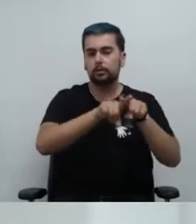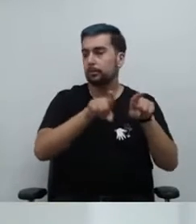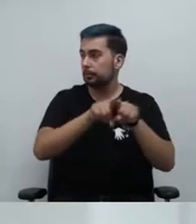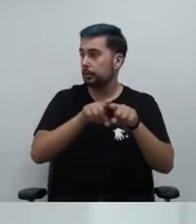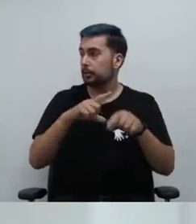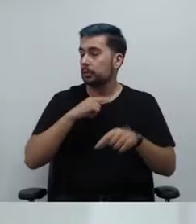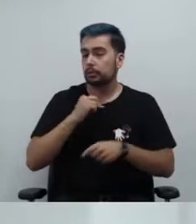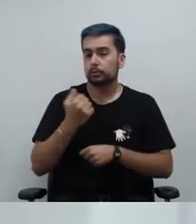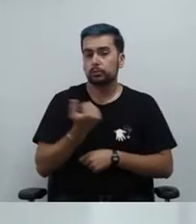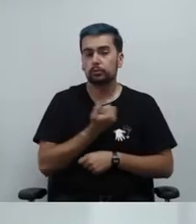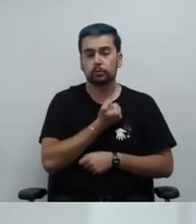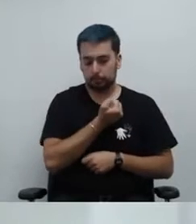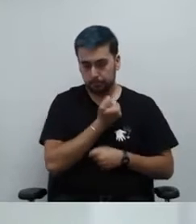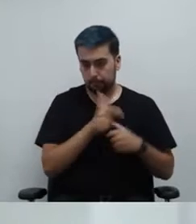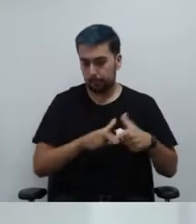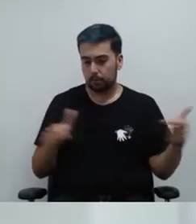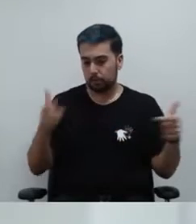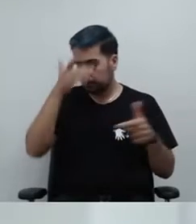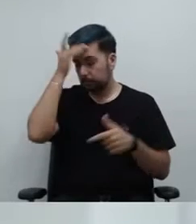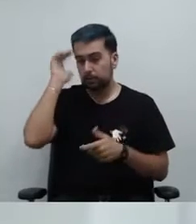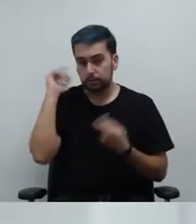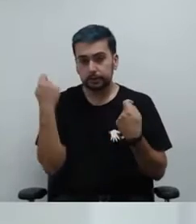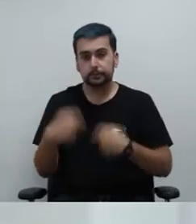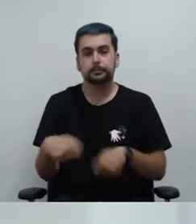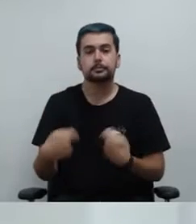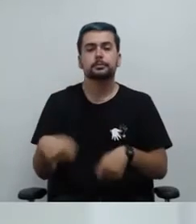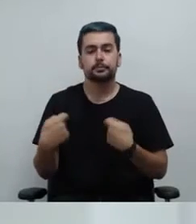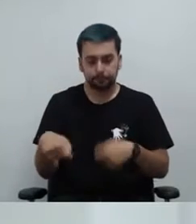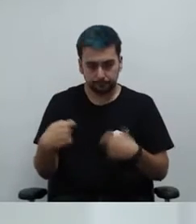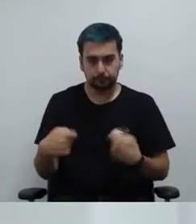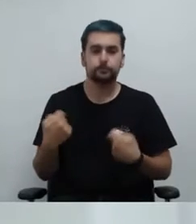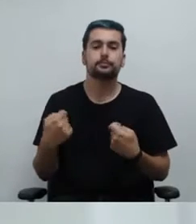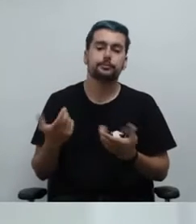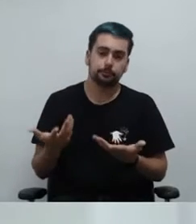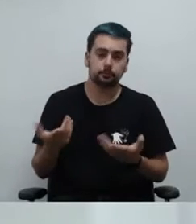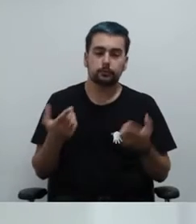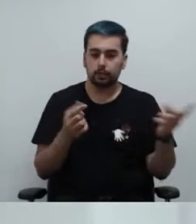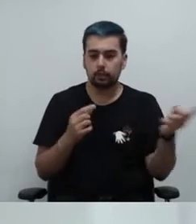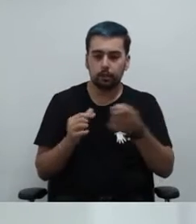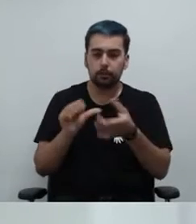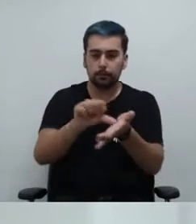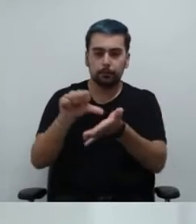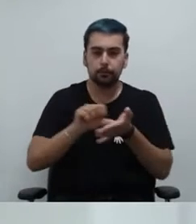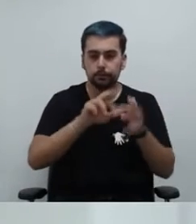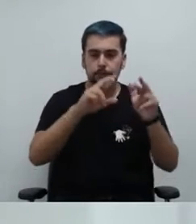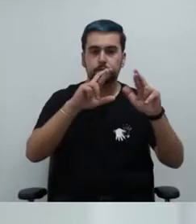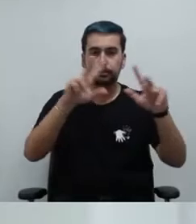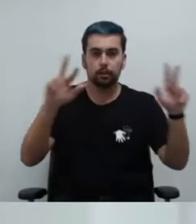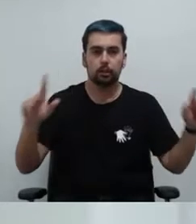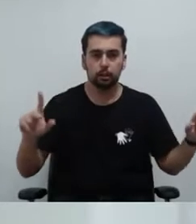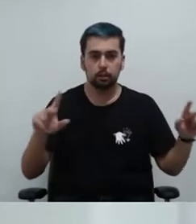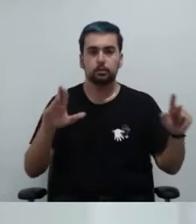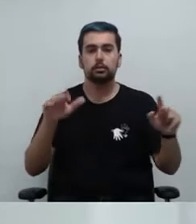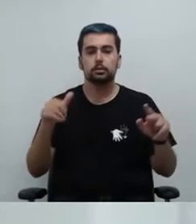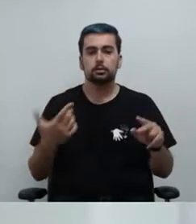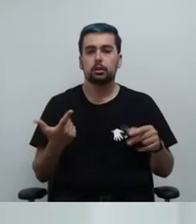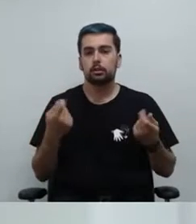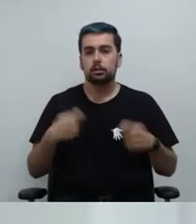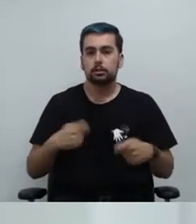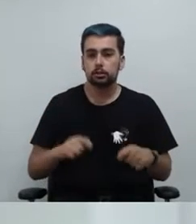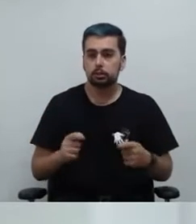pessoas hipossuficientes e em situação de vulnerabilidade que necessitam de assistência jurídica pública e